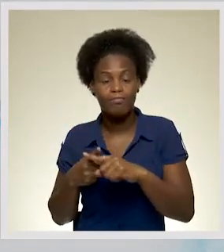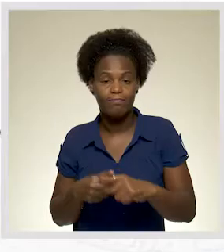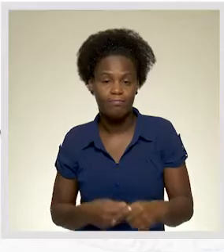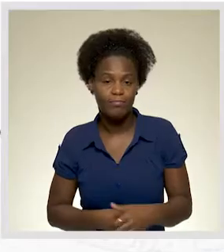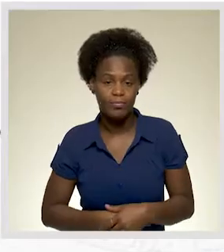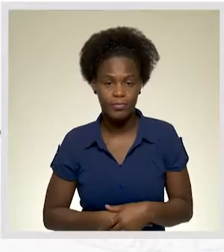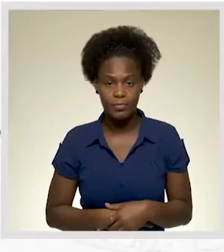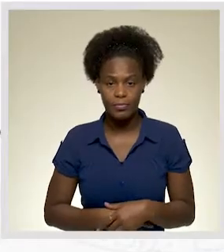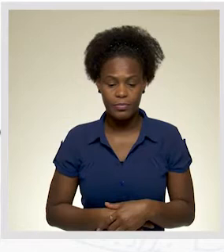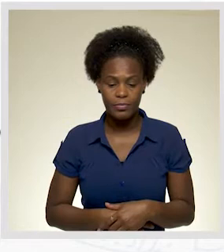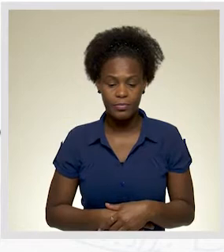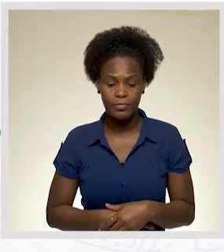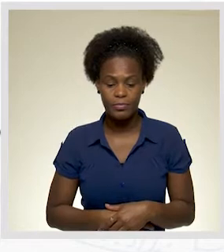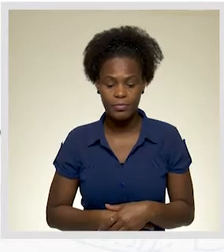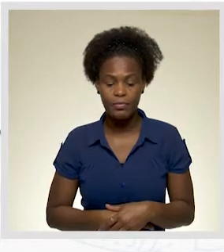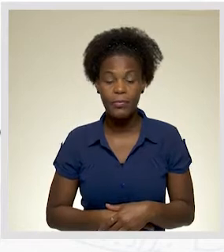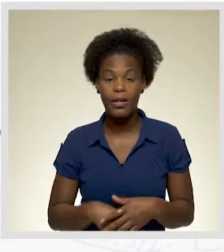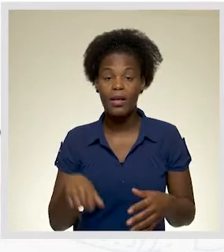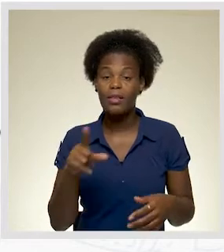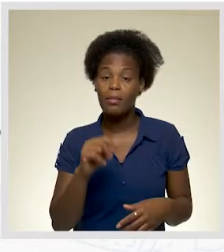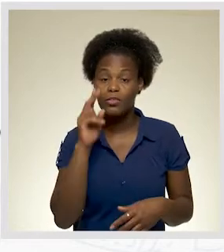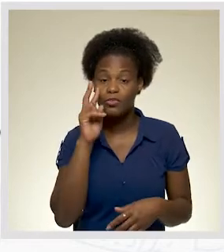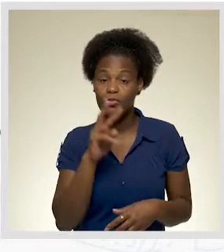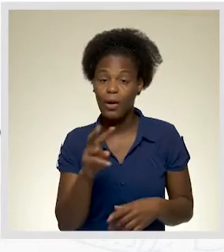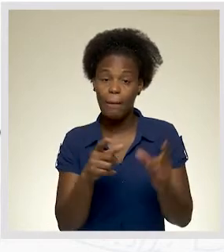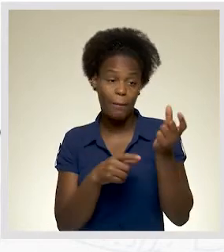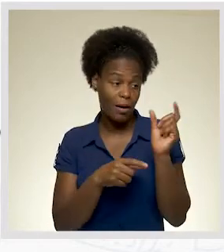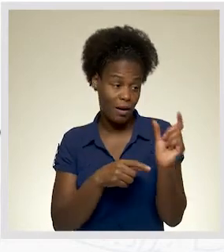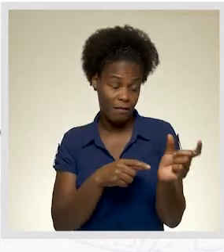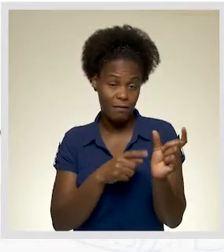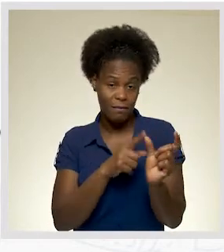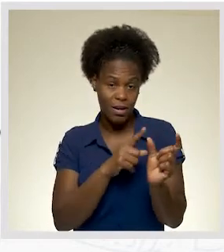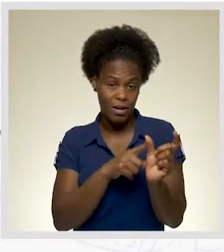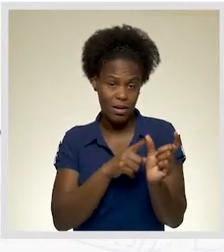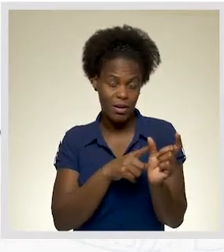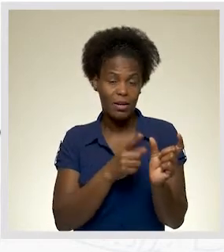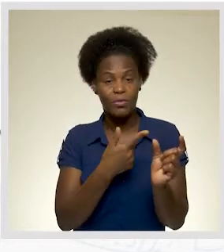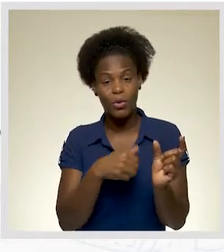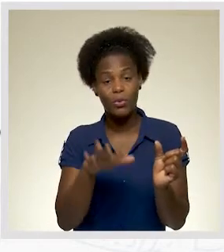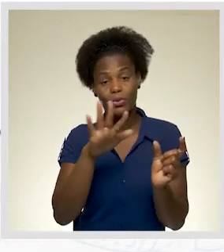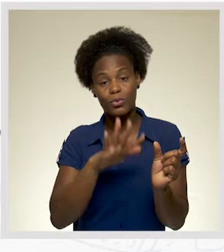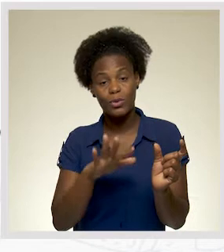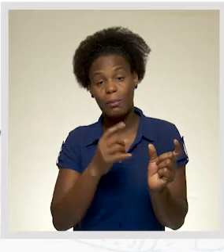E reparem os termos que nós utilizamos para definir o número